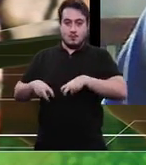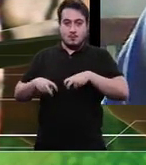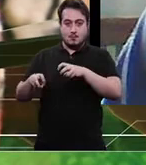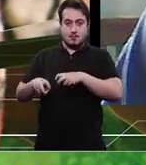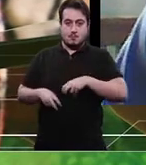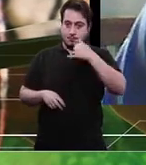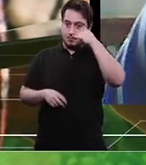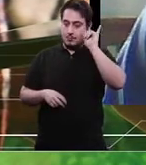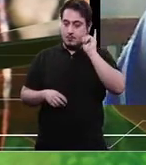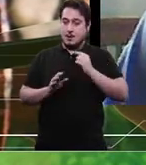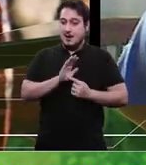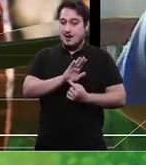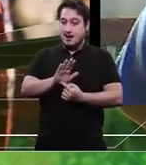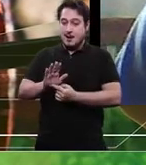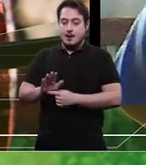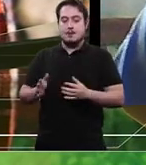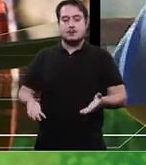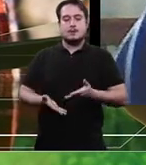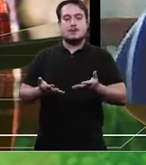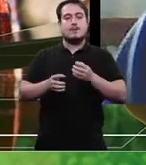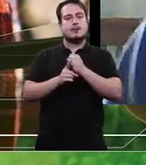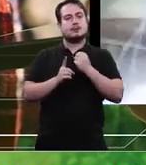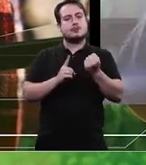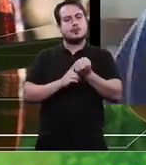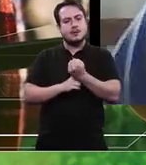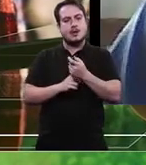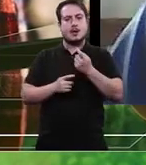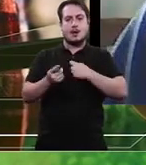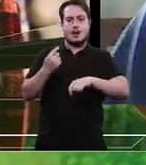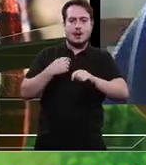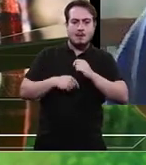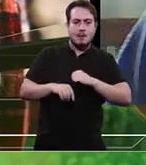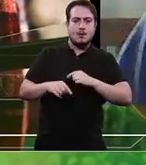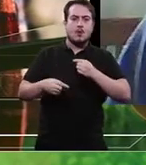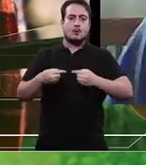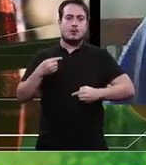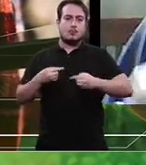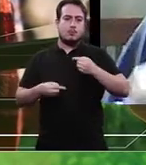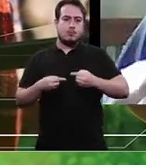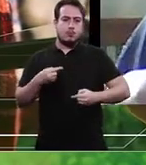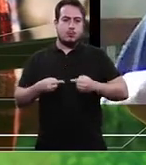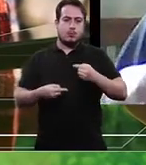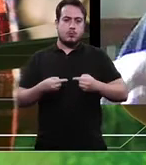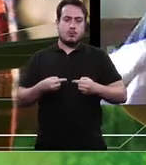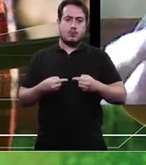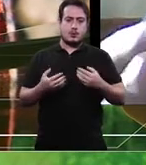leva desenvolvimento social, econômico, político, né,